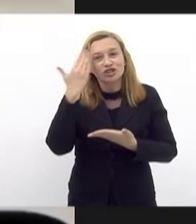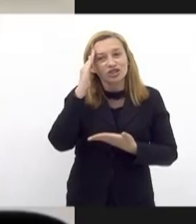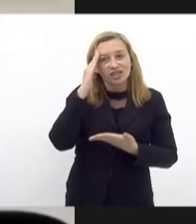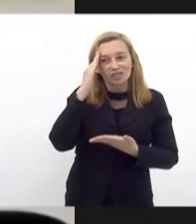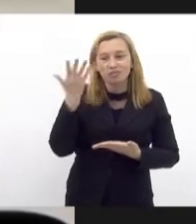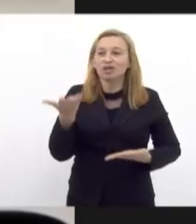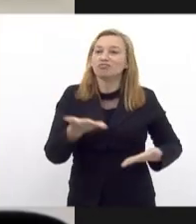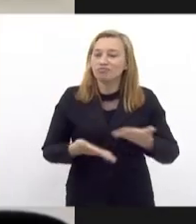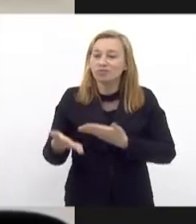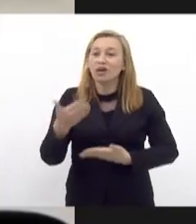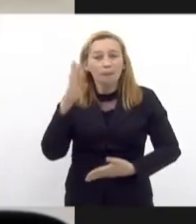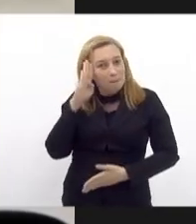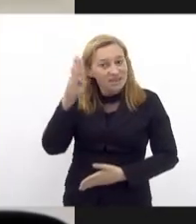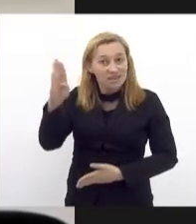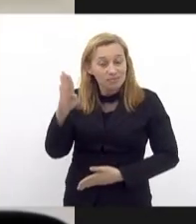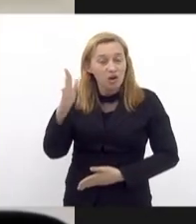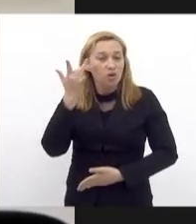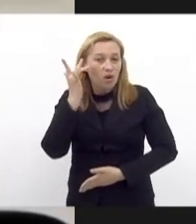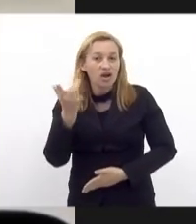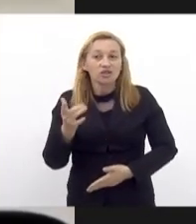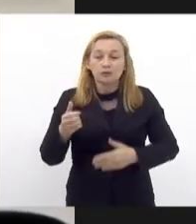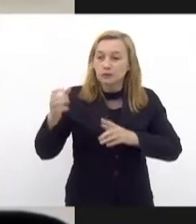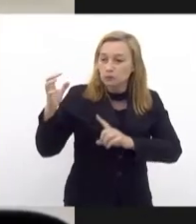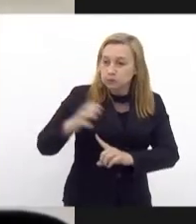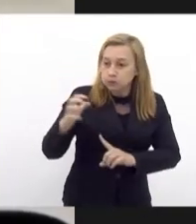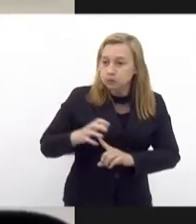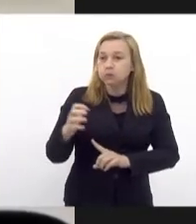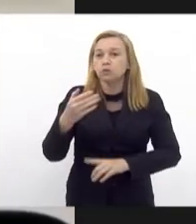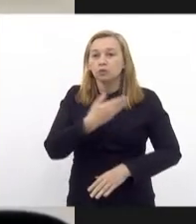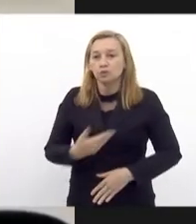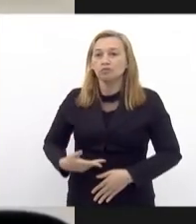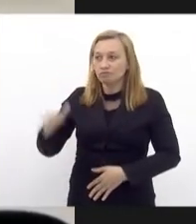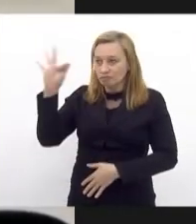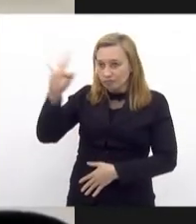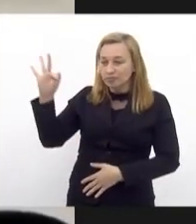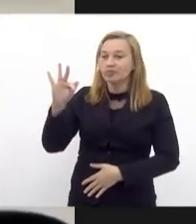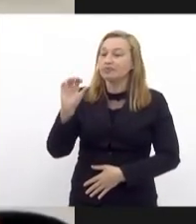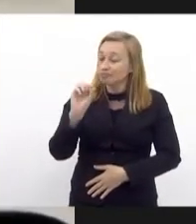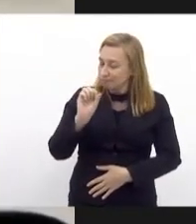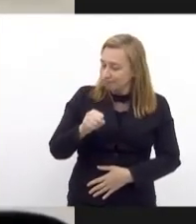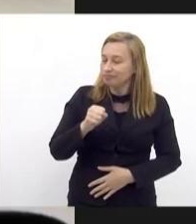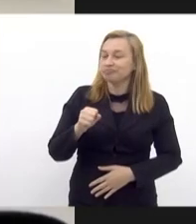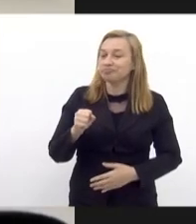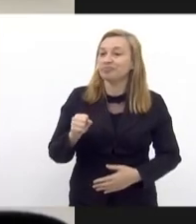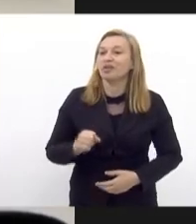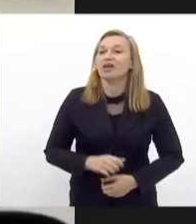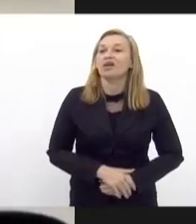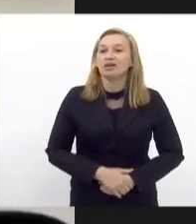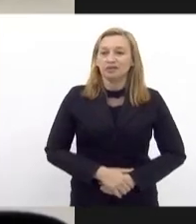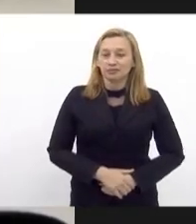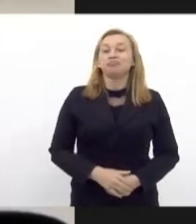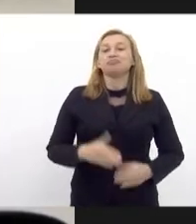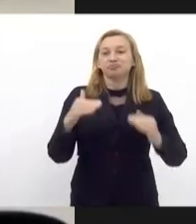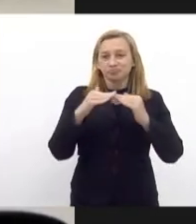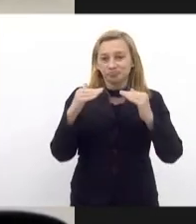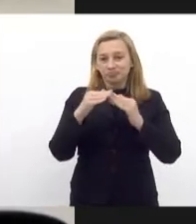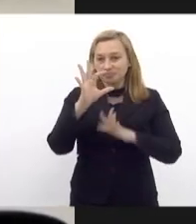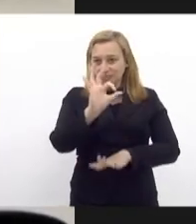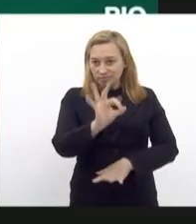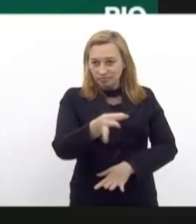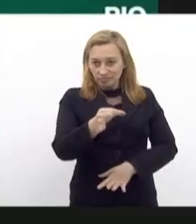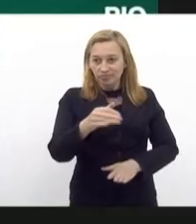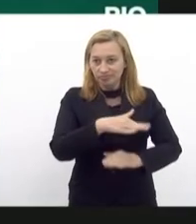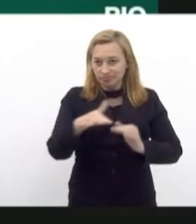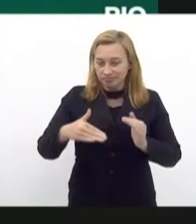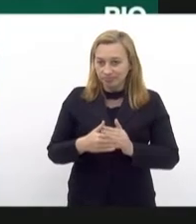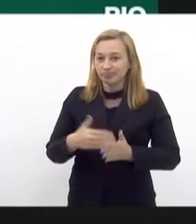acho fundamental. E muita pressão sobre o governo federal. Muita pressão mesmo. Eu concordo inteiramente com